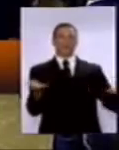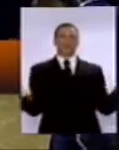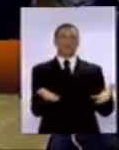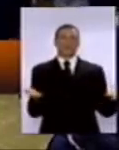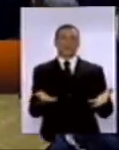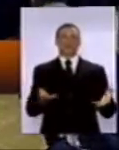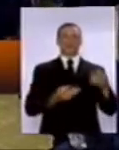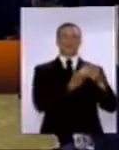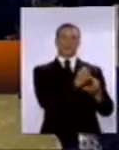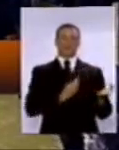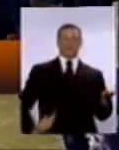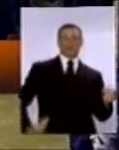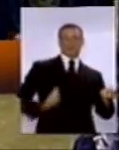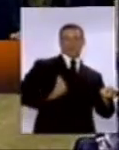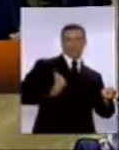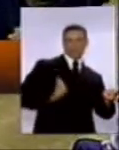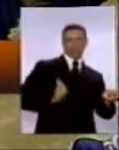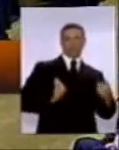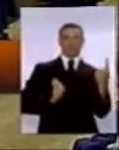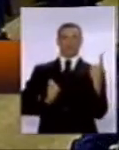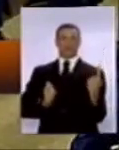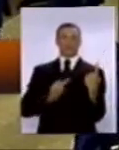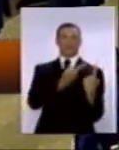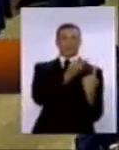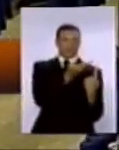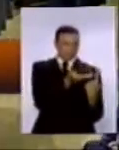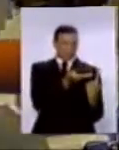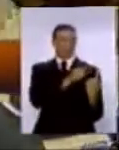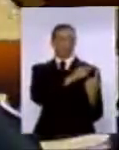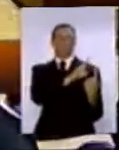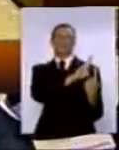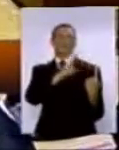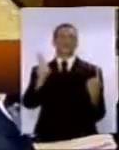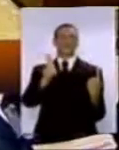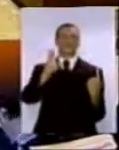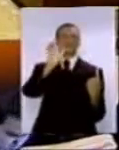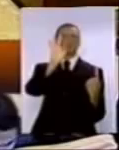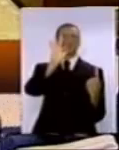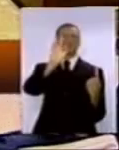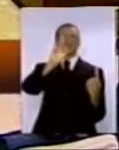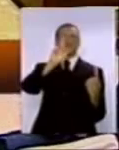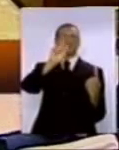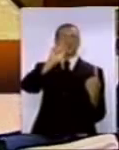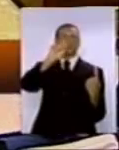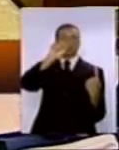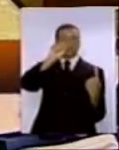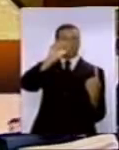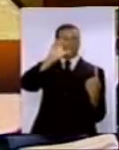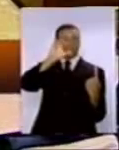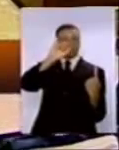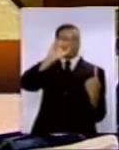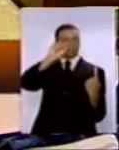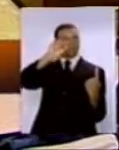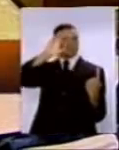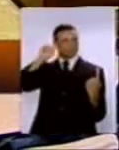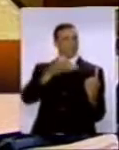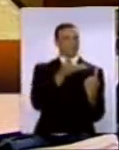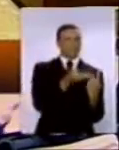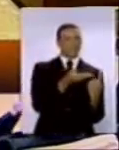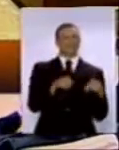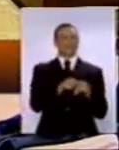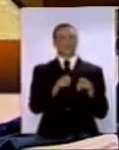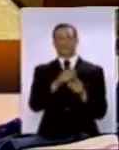e sempre sim o corregedor nacional de justiça ministro francisco falcão a pessoa de quem são complementados os